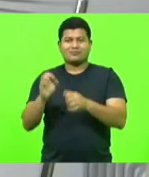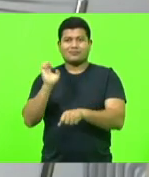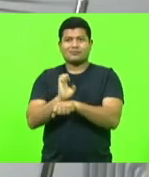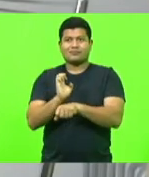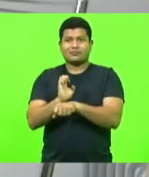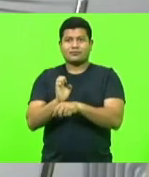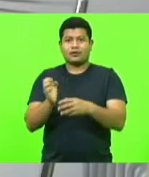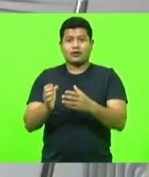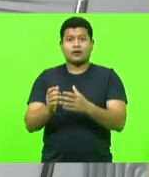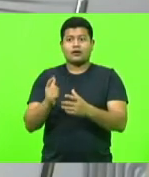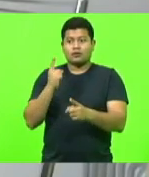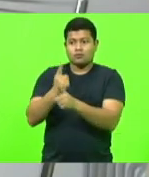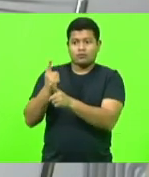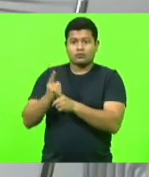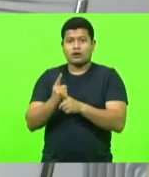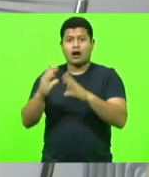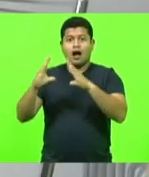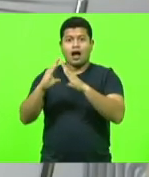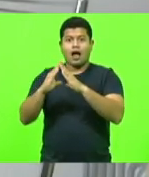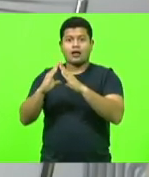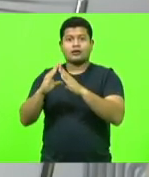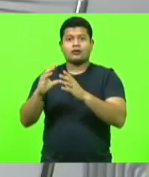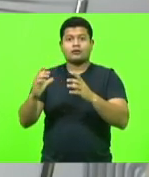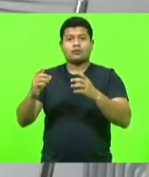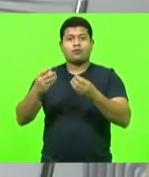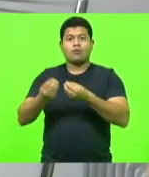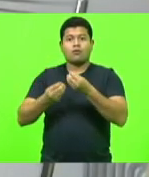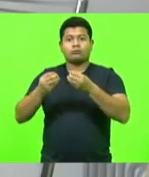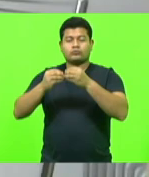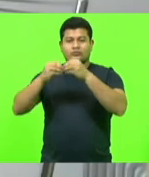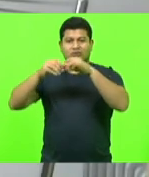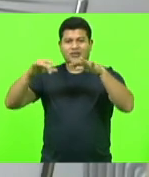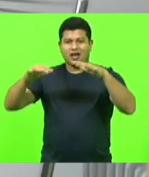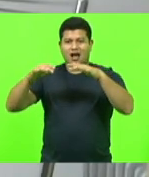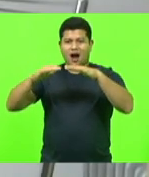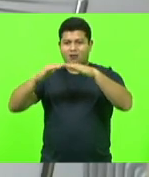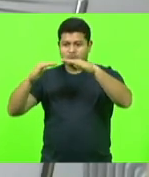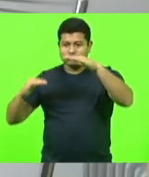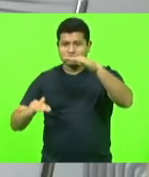descobertas casas subterrâneas pela Universidade